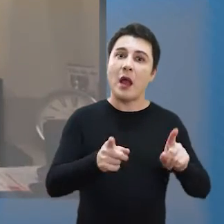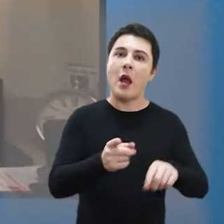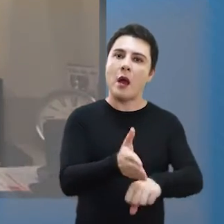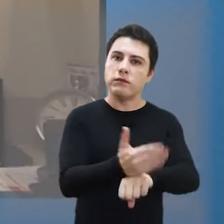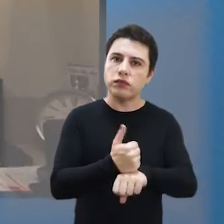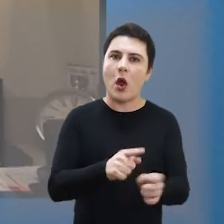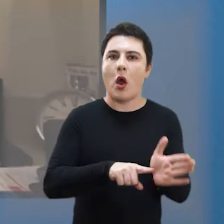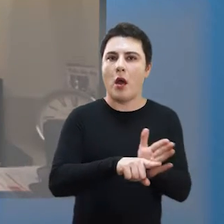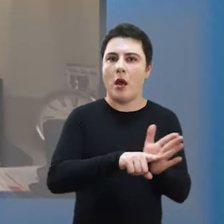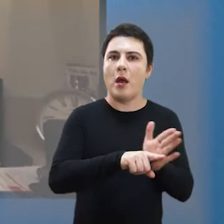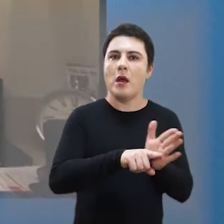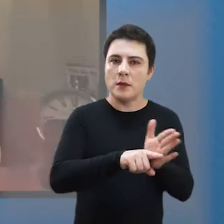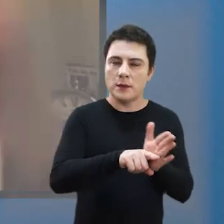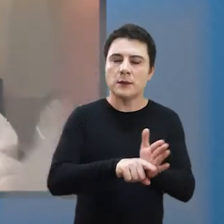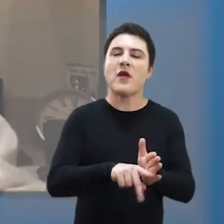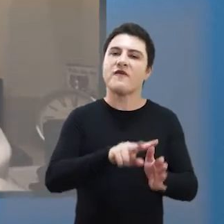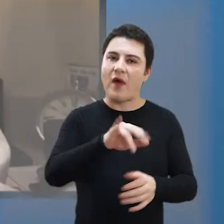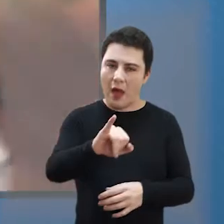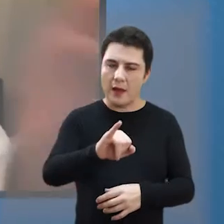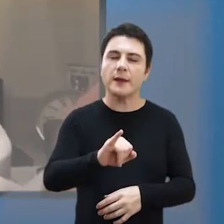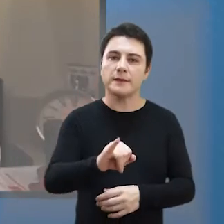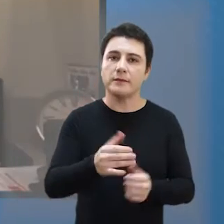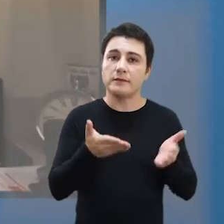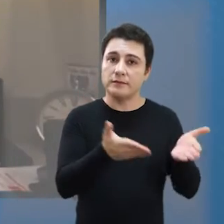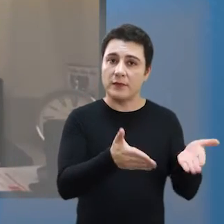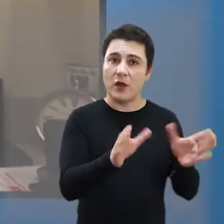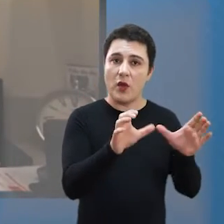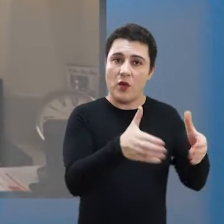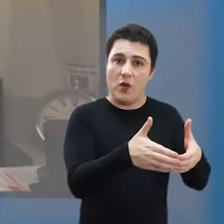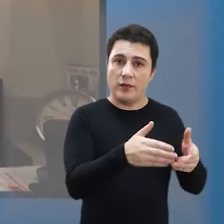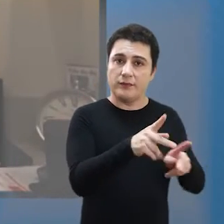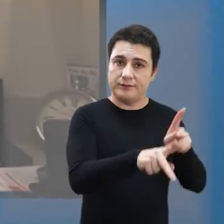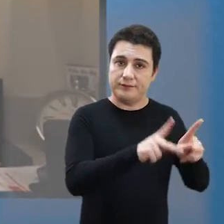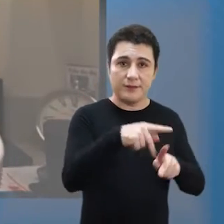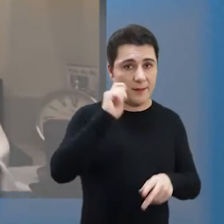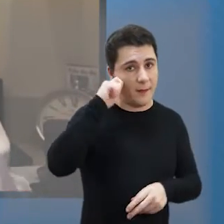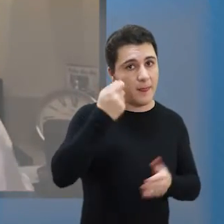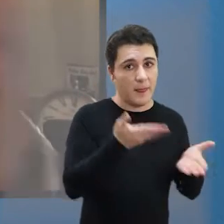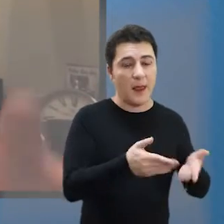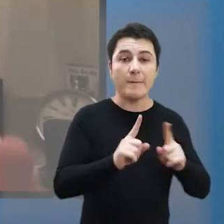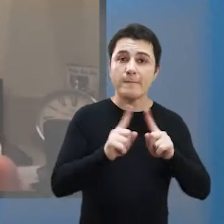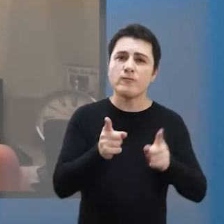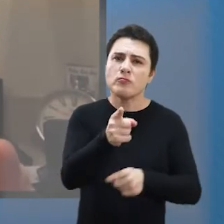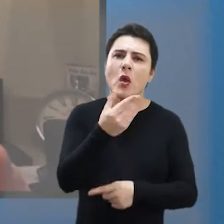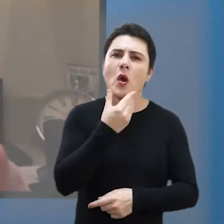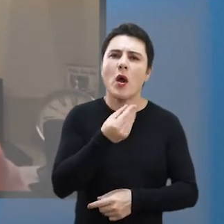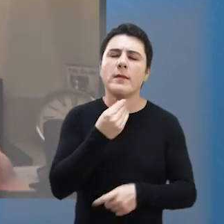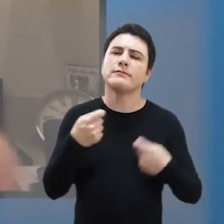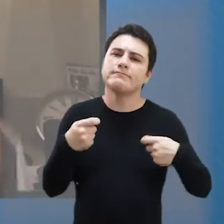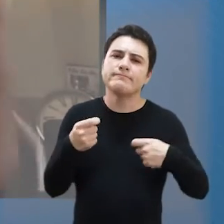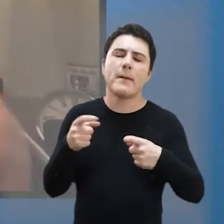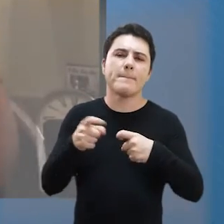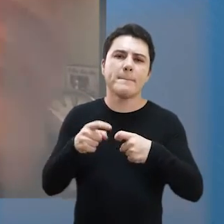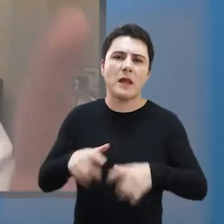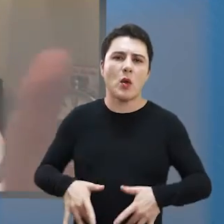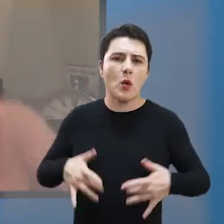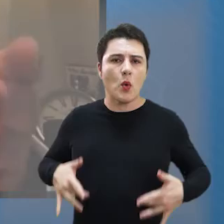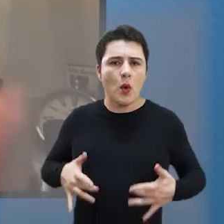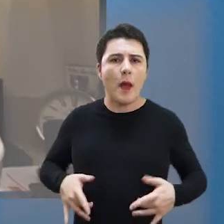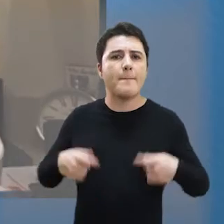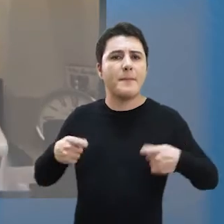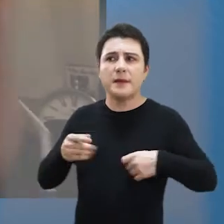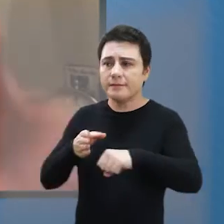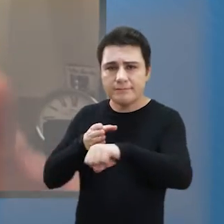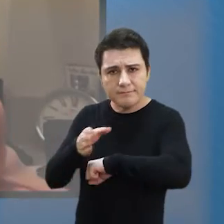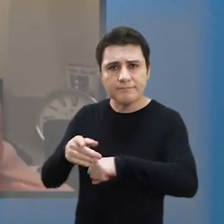mais precoce a fazer câncer, rastreamento de câncer nessa população. Então, é importante os homens procurarem o médico